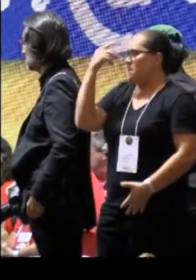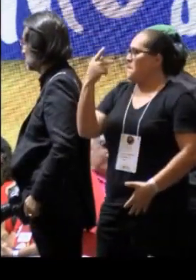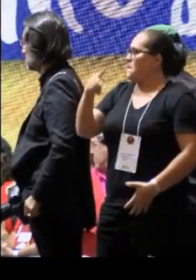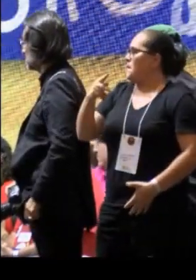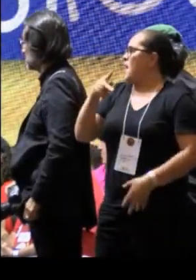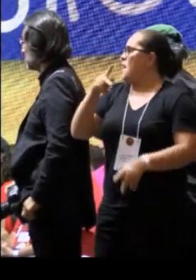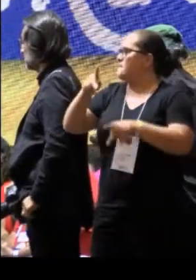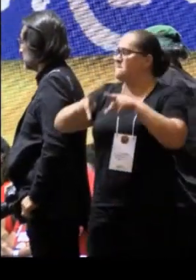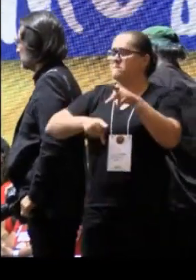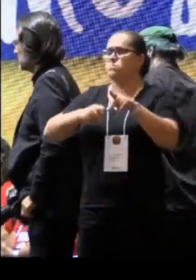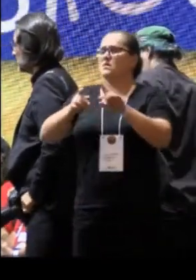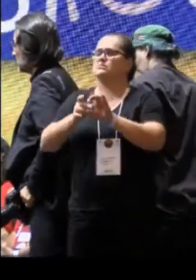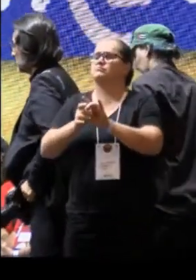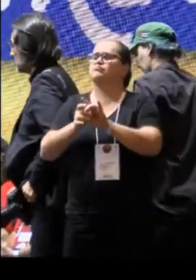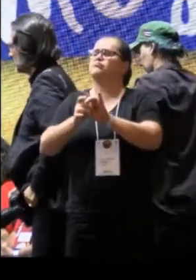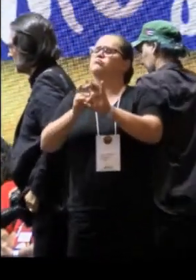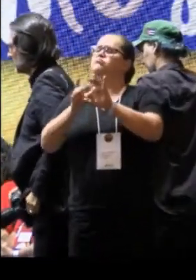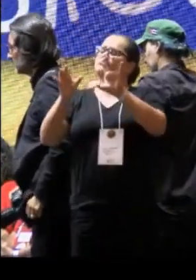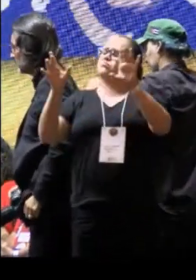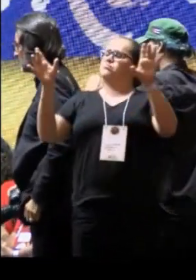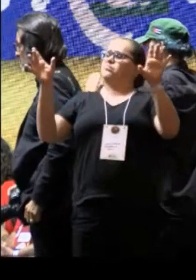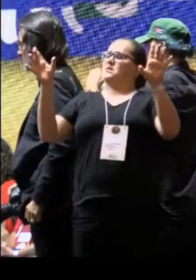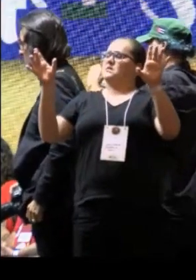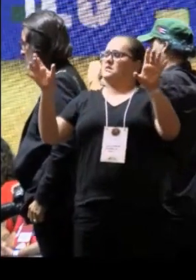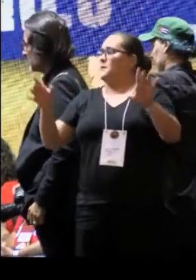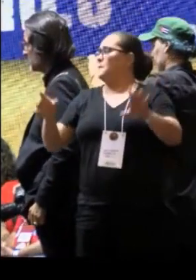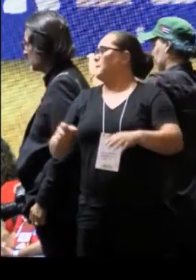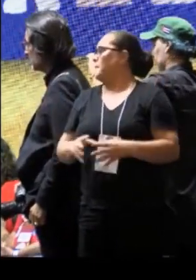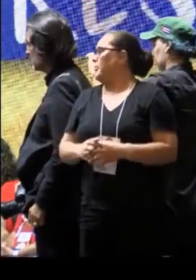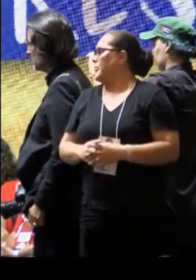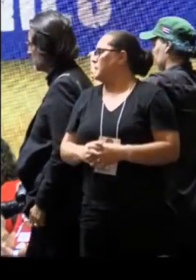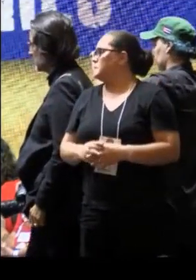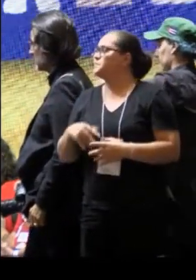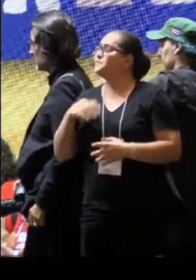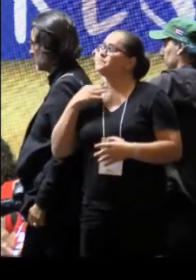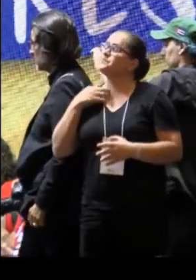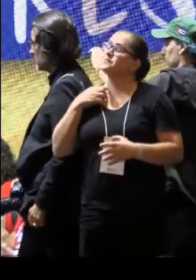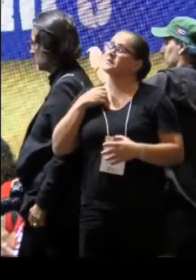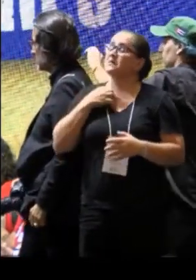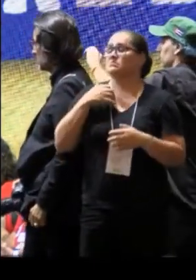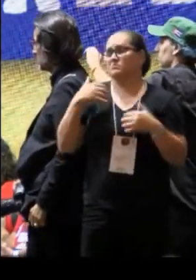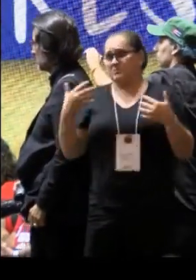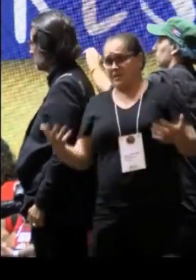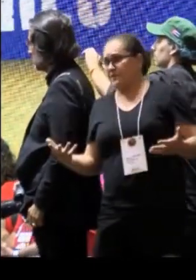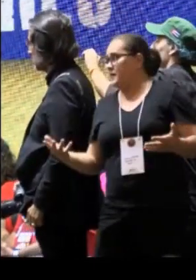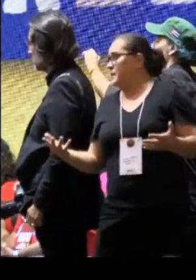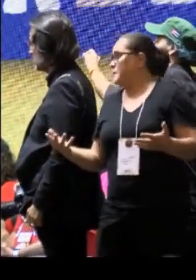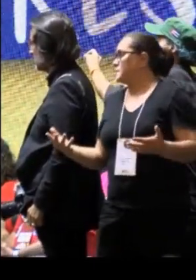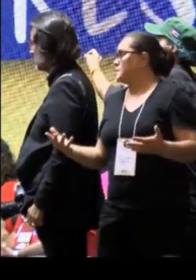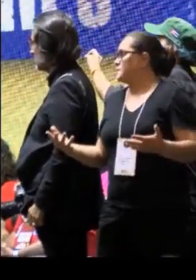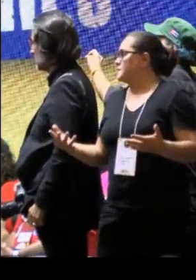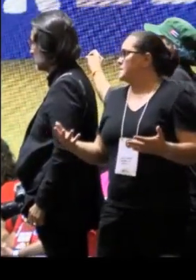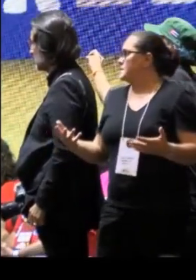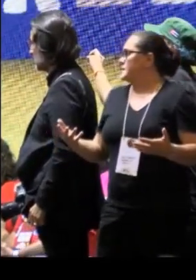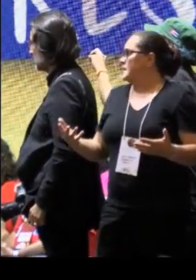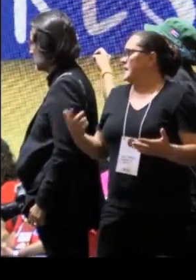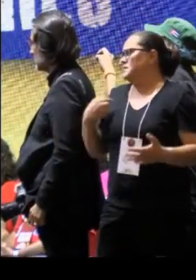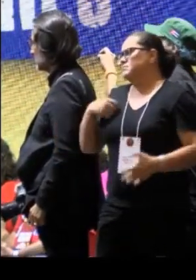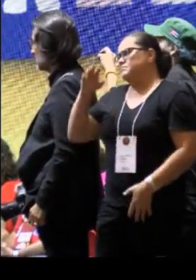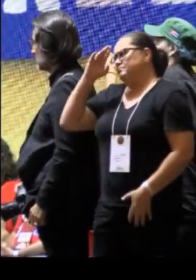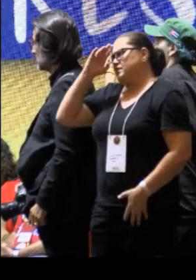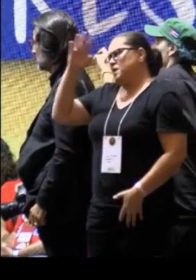se libertarem do monopólio da comunicação no nosso país. Enfim, penso